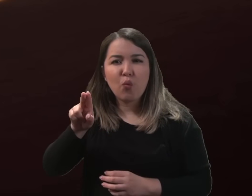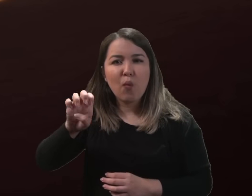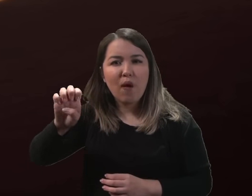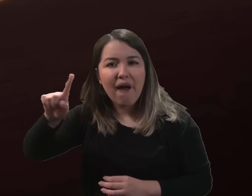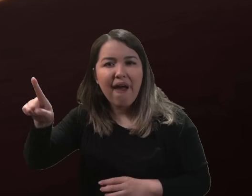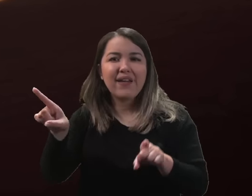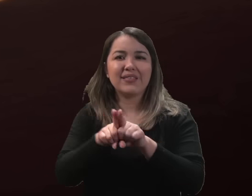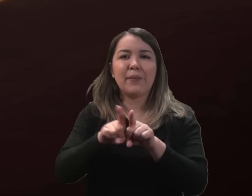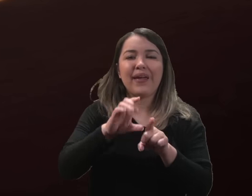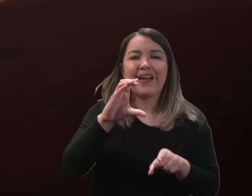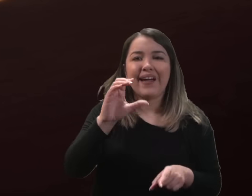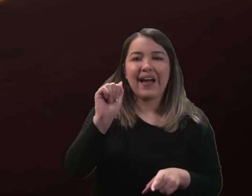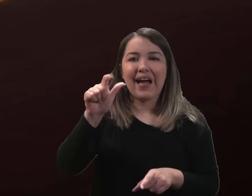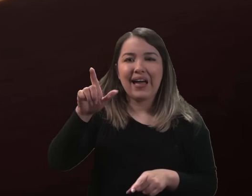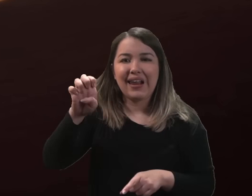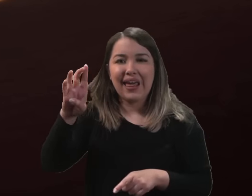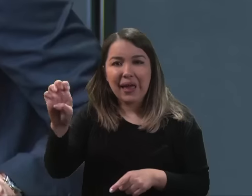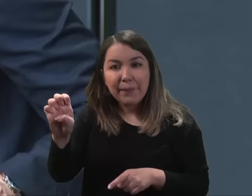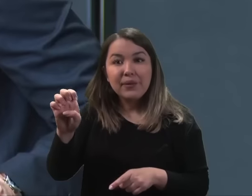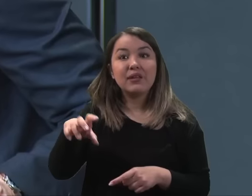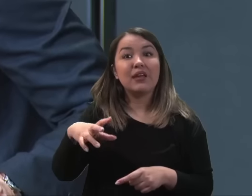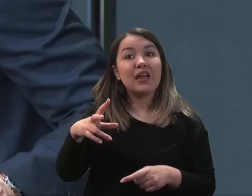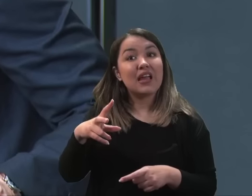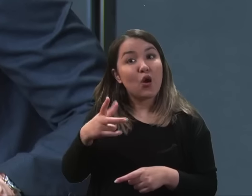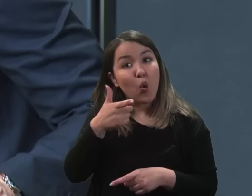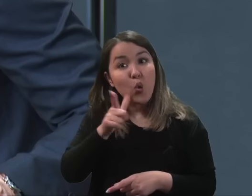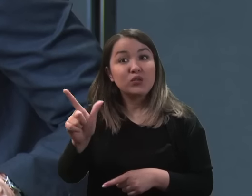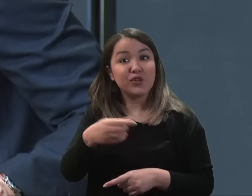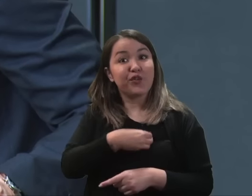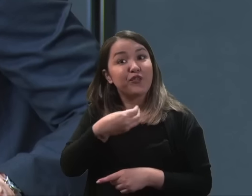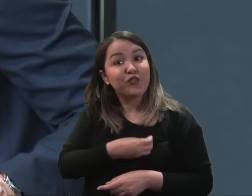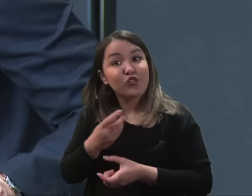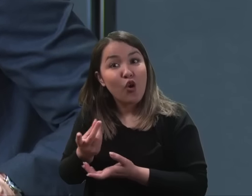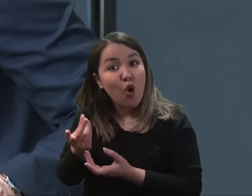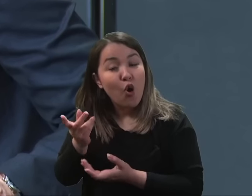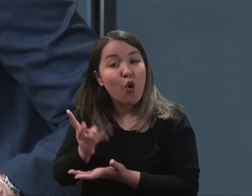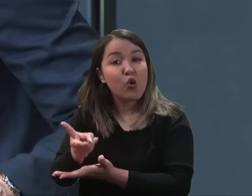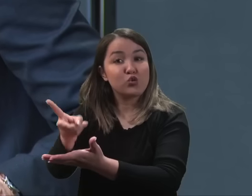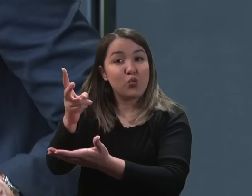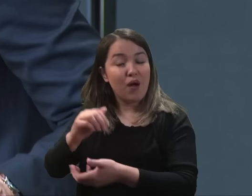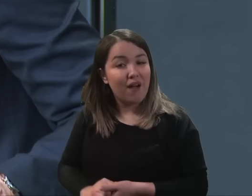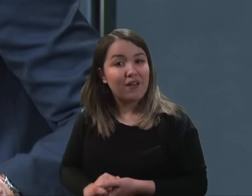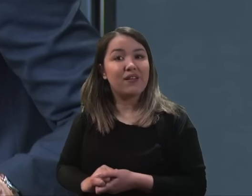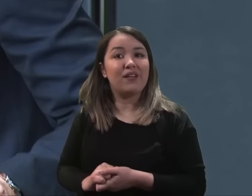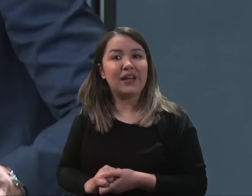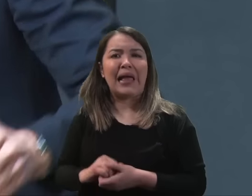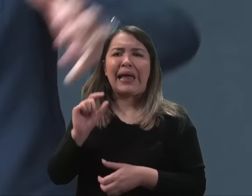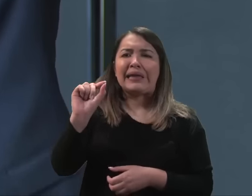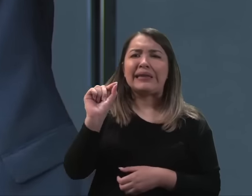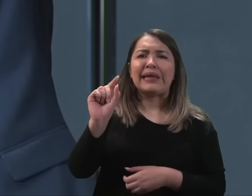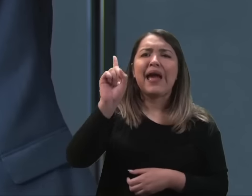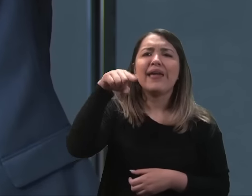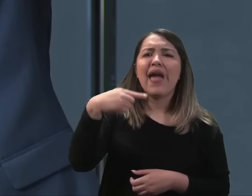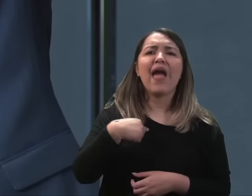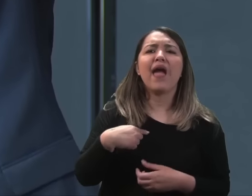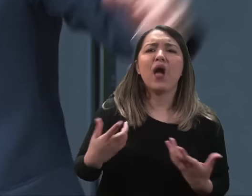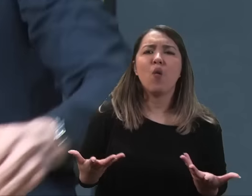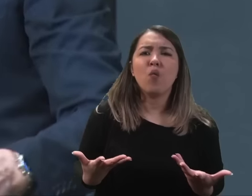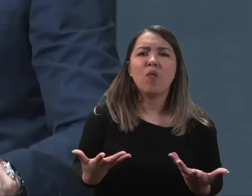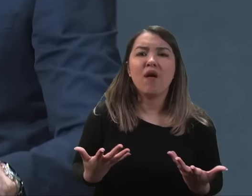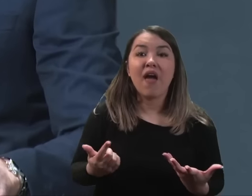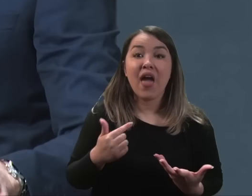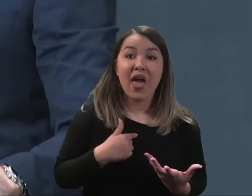sobreviveram quem é você quem sou eu no meio dessa história estou entre eu os dez